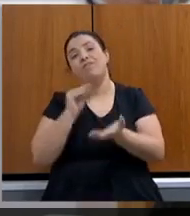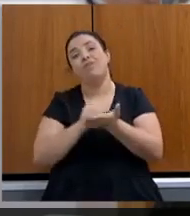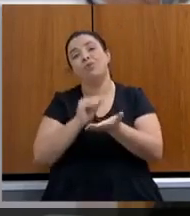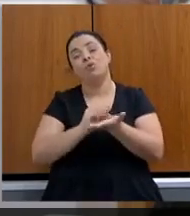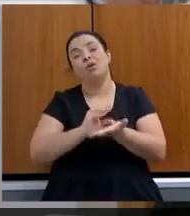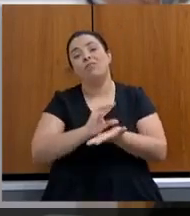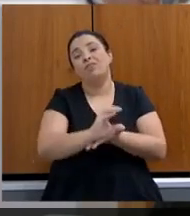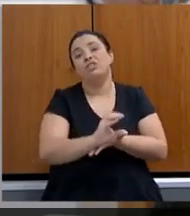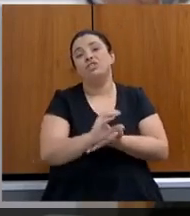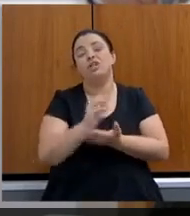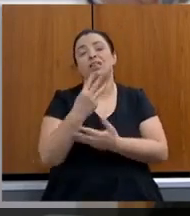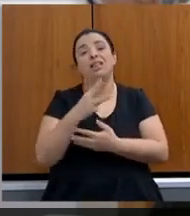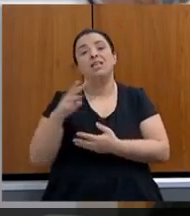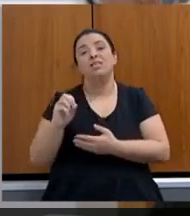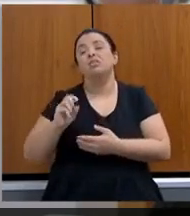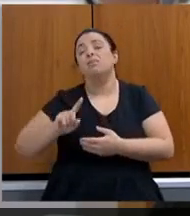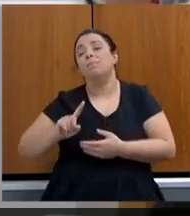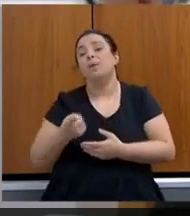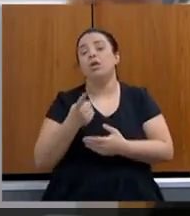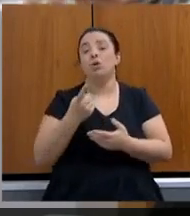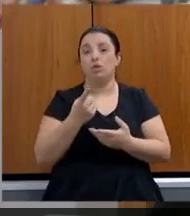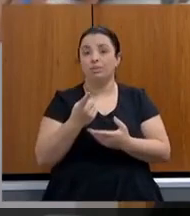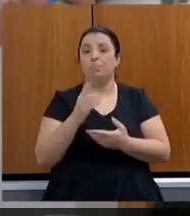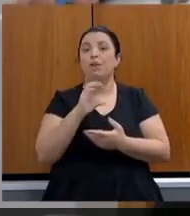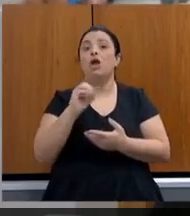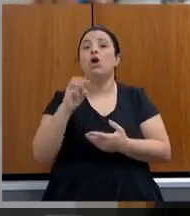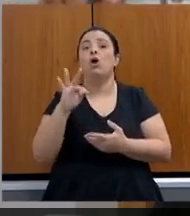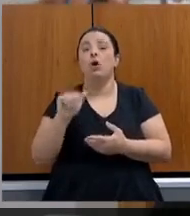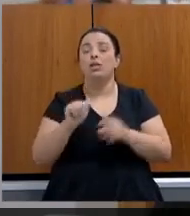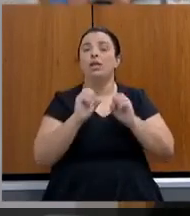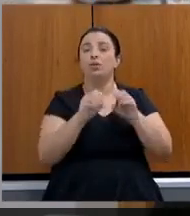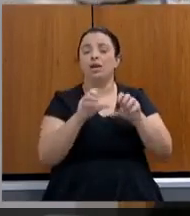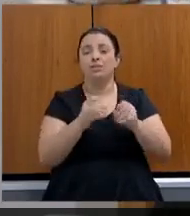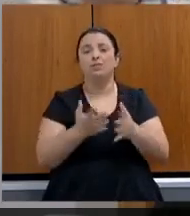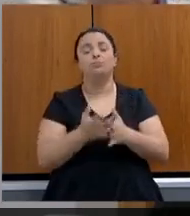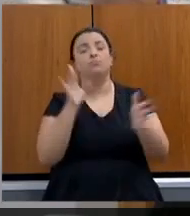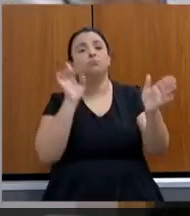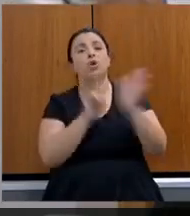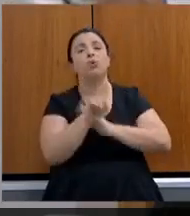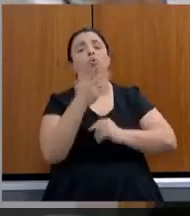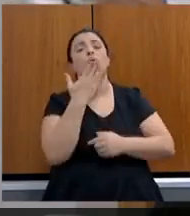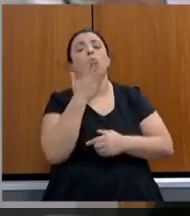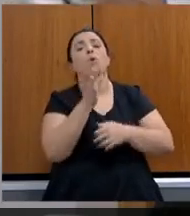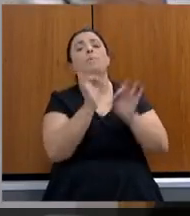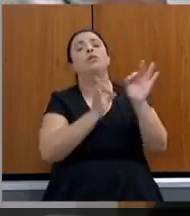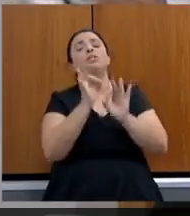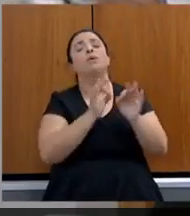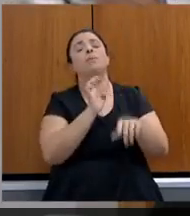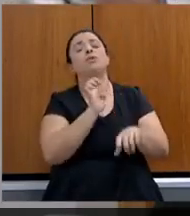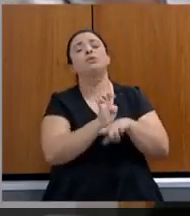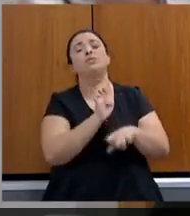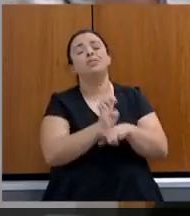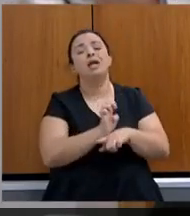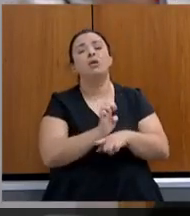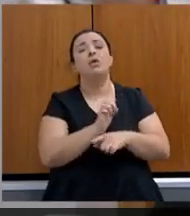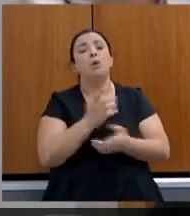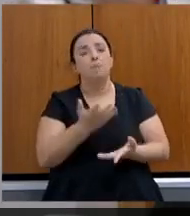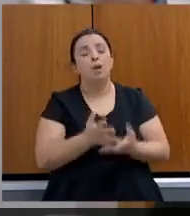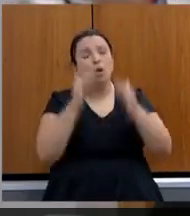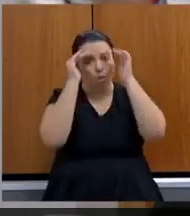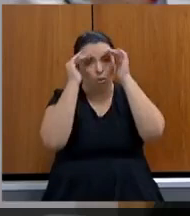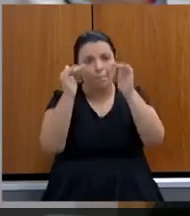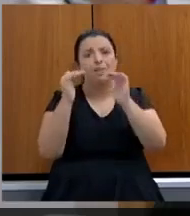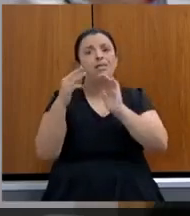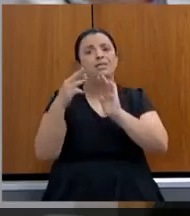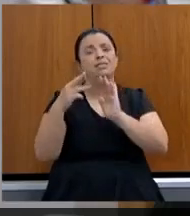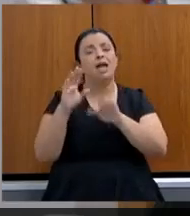a pergunta é Qual é o planejamento do estado para cumprir a constituição do estado que prevê o mínimo constitucional